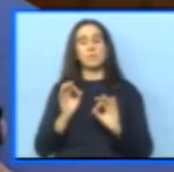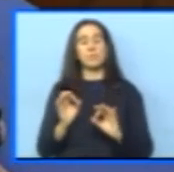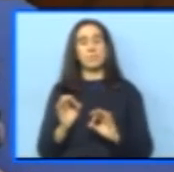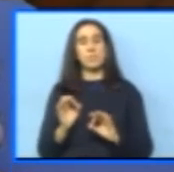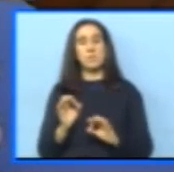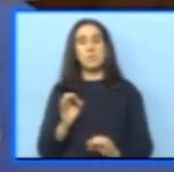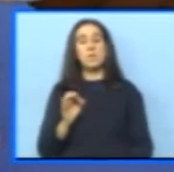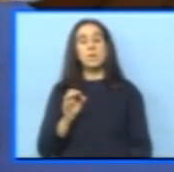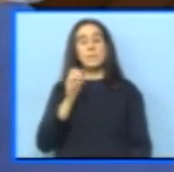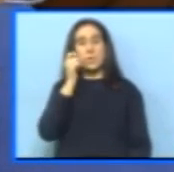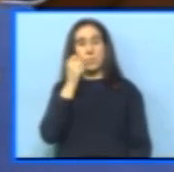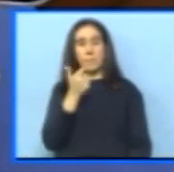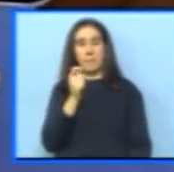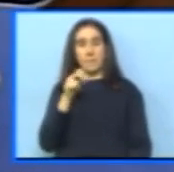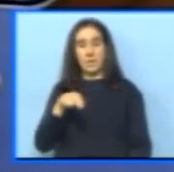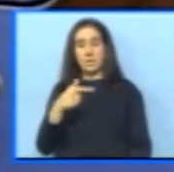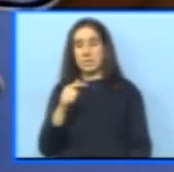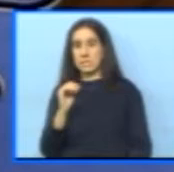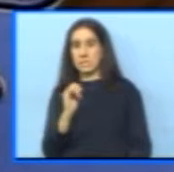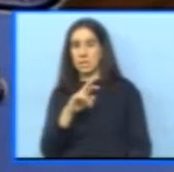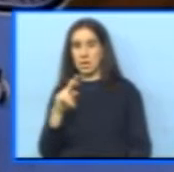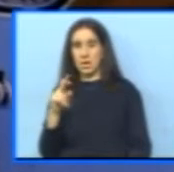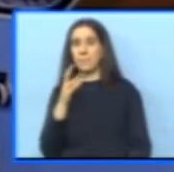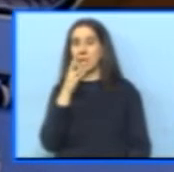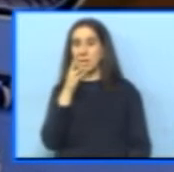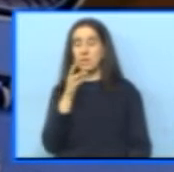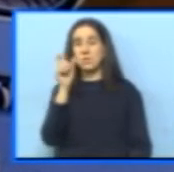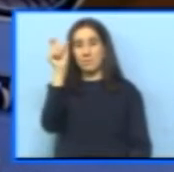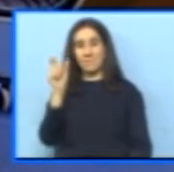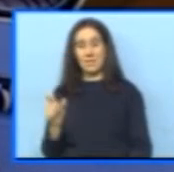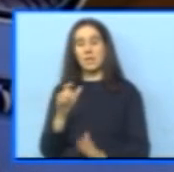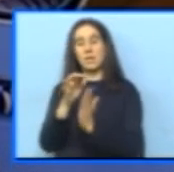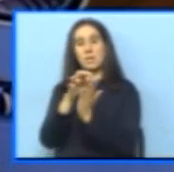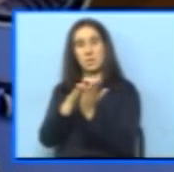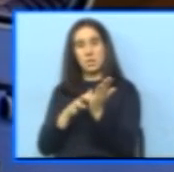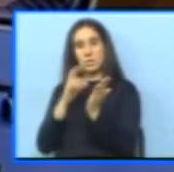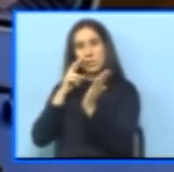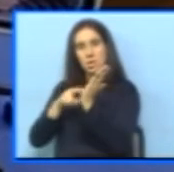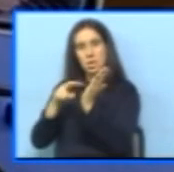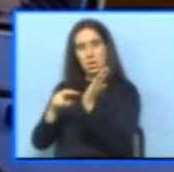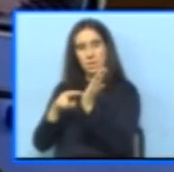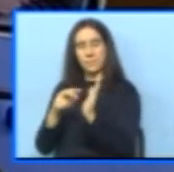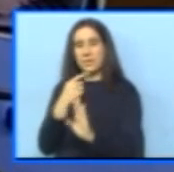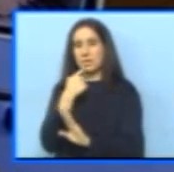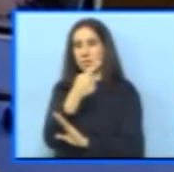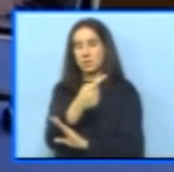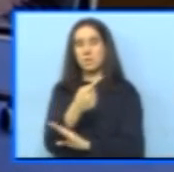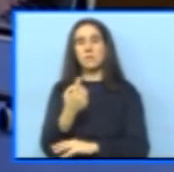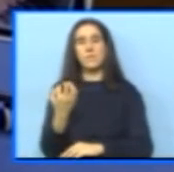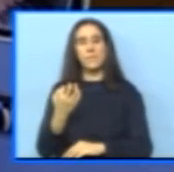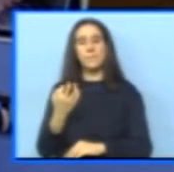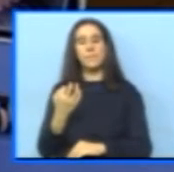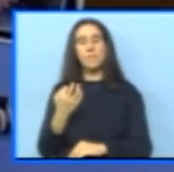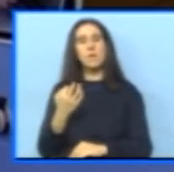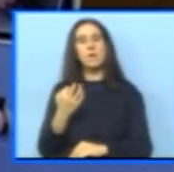O Ben Sirá diz, no fundo, a quem lê o seu texto, que chegar a uma